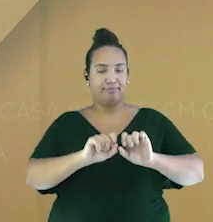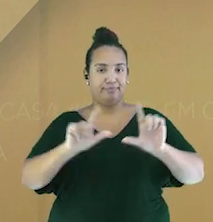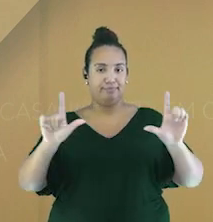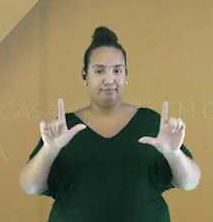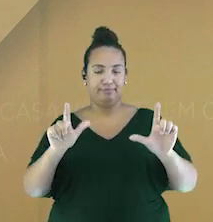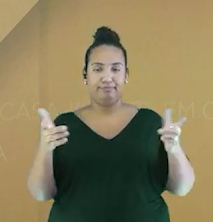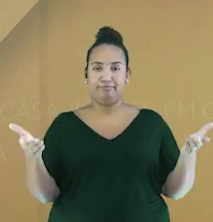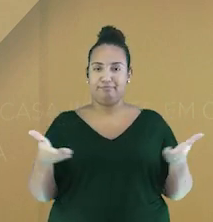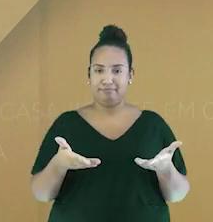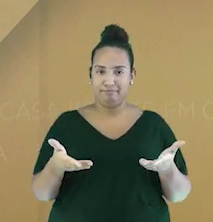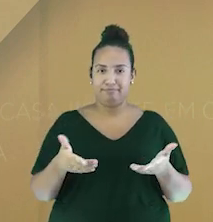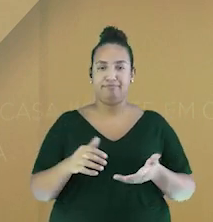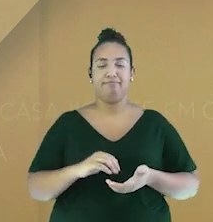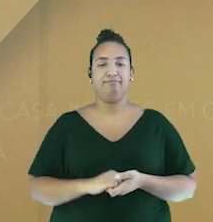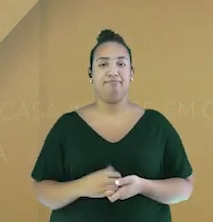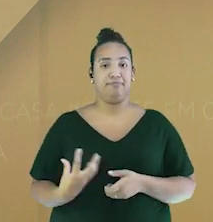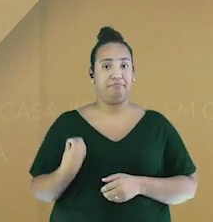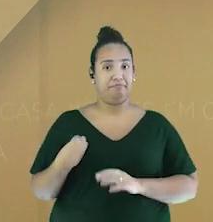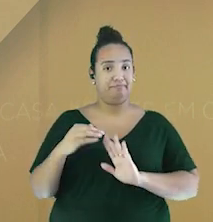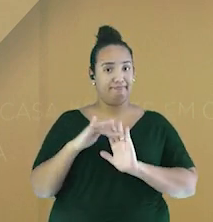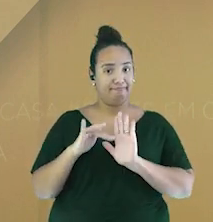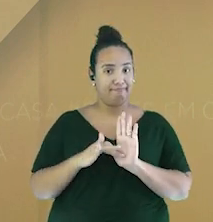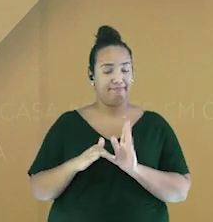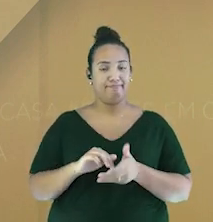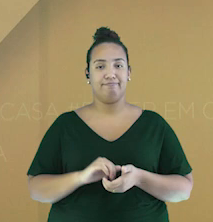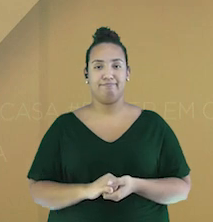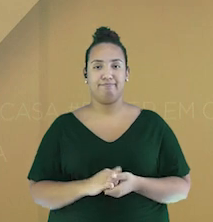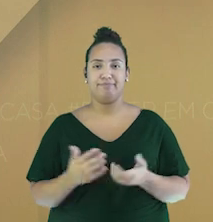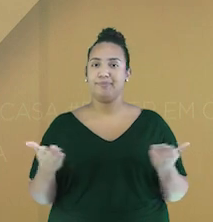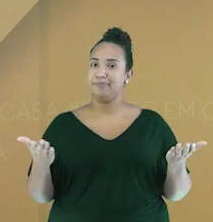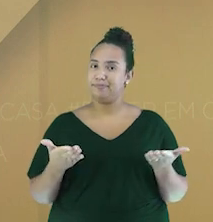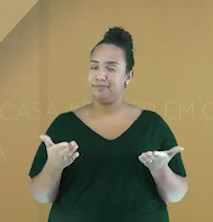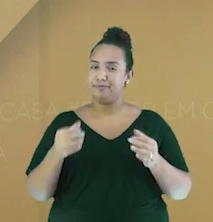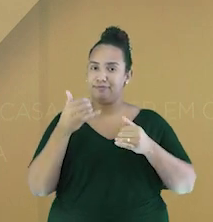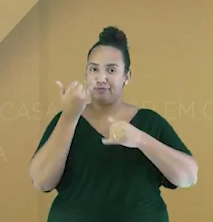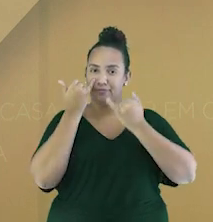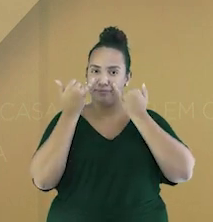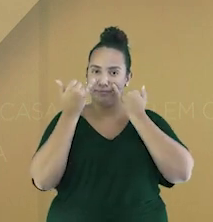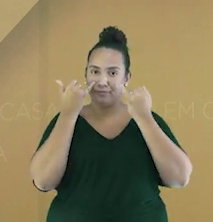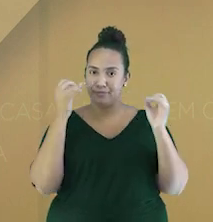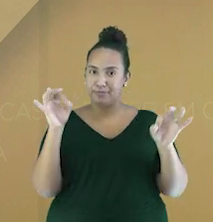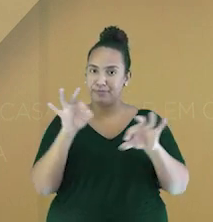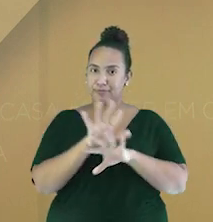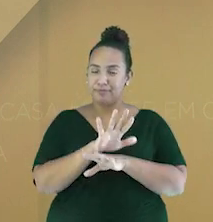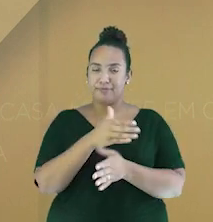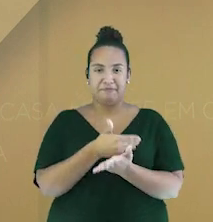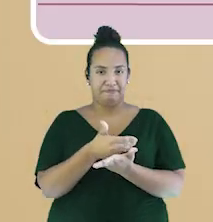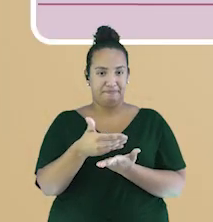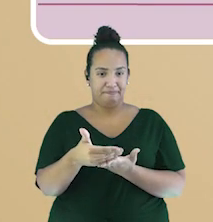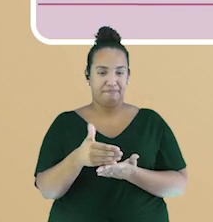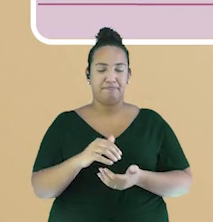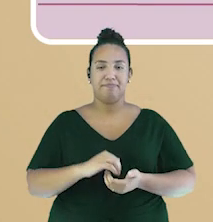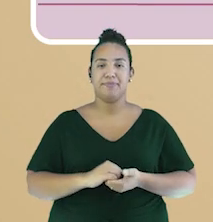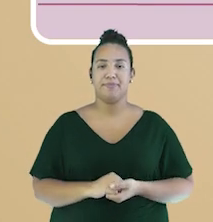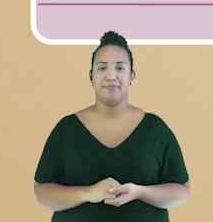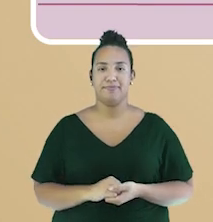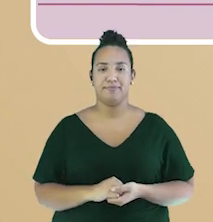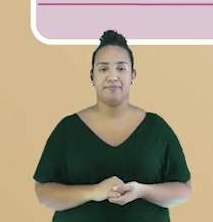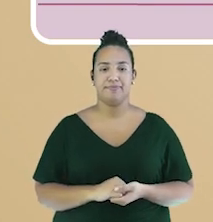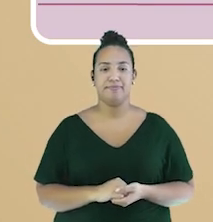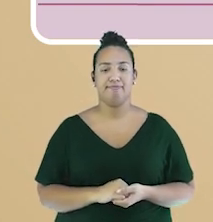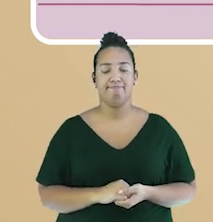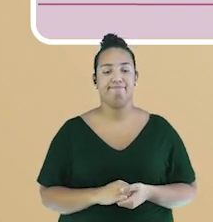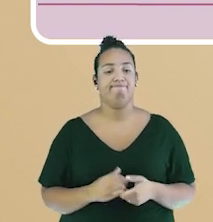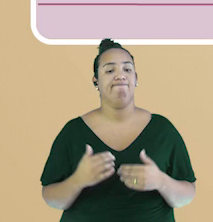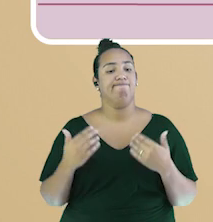está aparecendo na tela e marcar sua presença. Agora que já passei as informações, vamos começar? Para iniciar